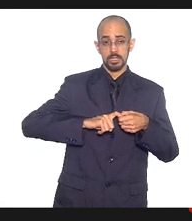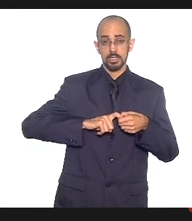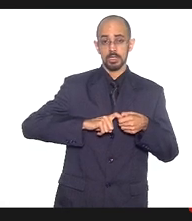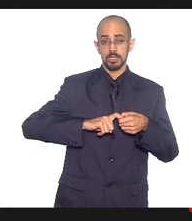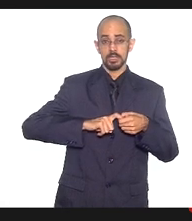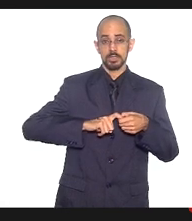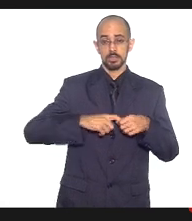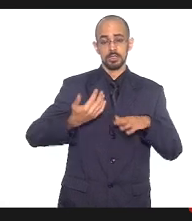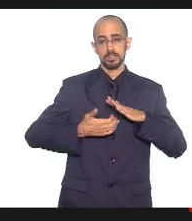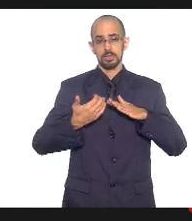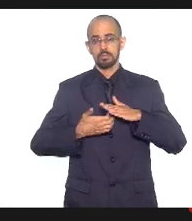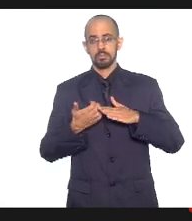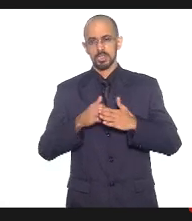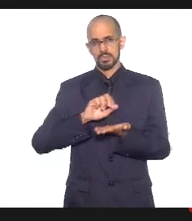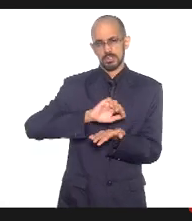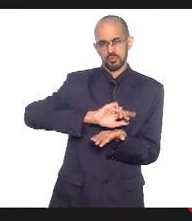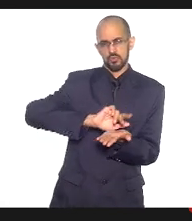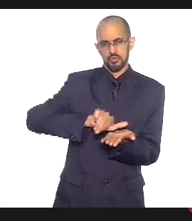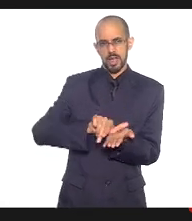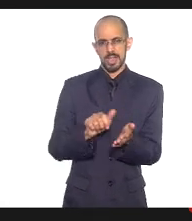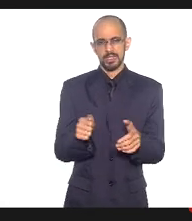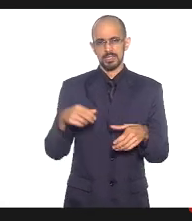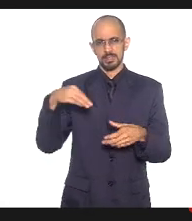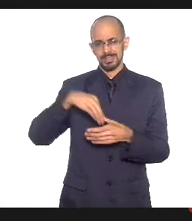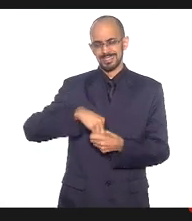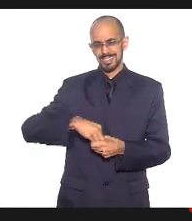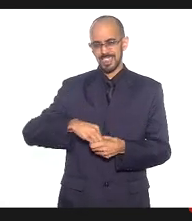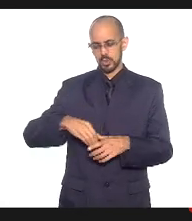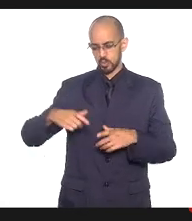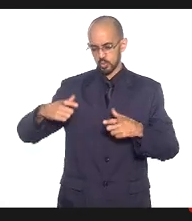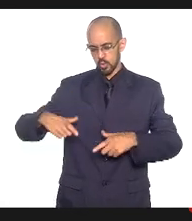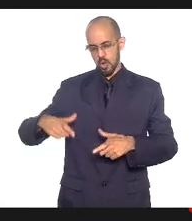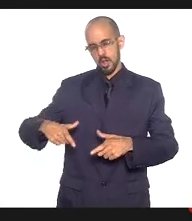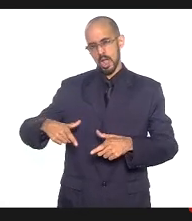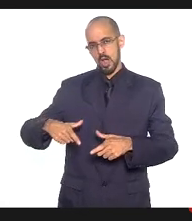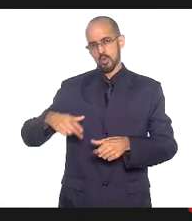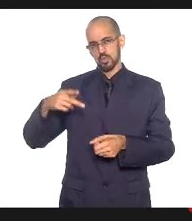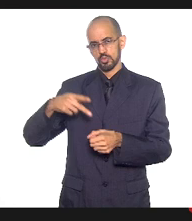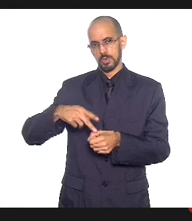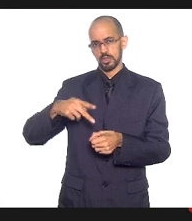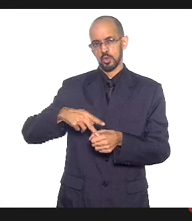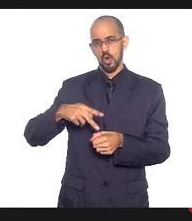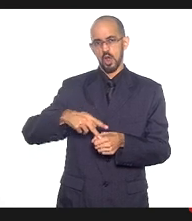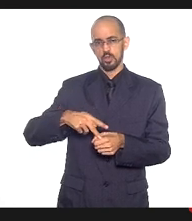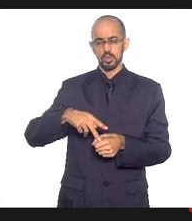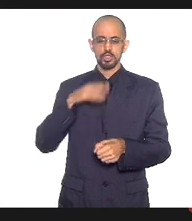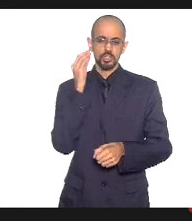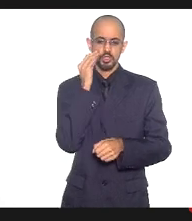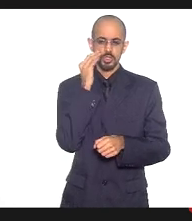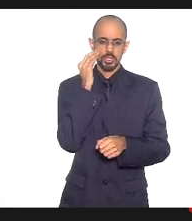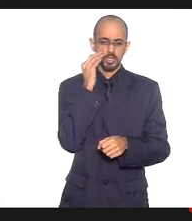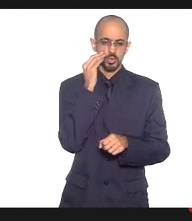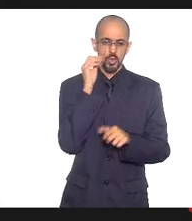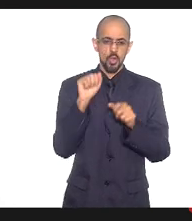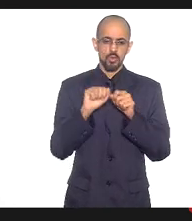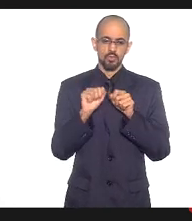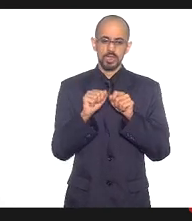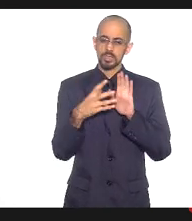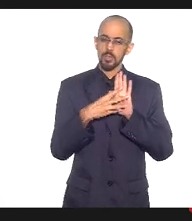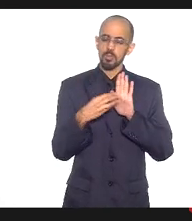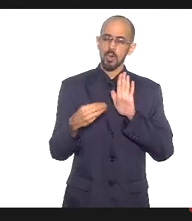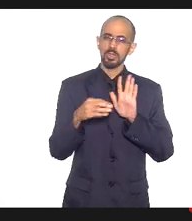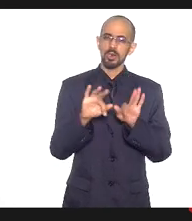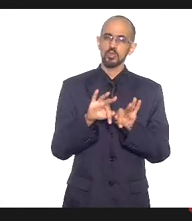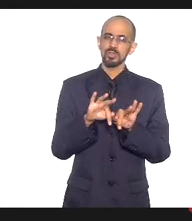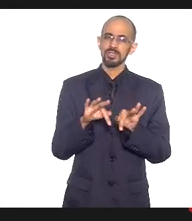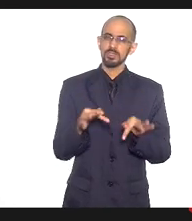dentro do segmento de exploração e produção de petróleo e gás natural no Brasil, a gente tentou esquematizar aqui de uma forma mais simples possível,